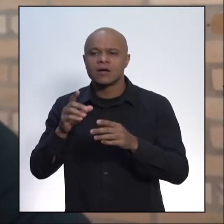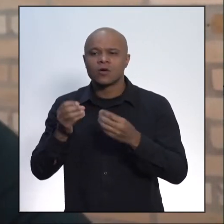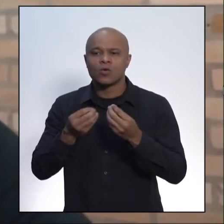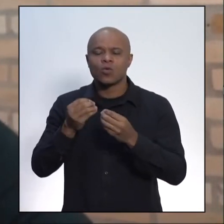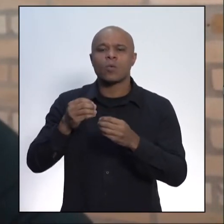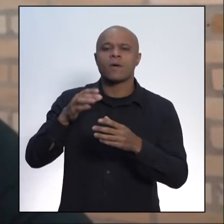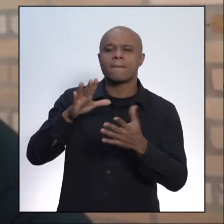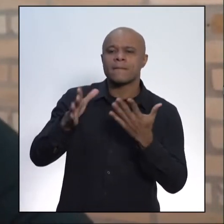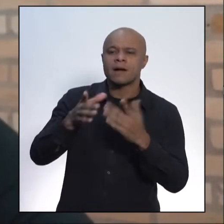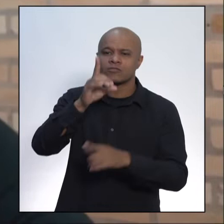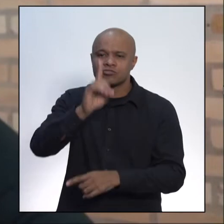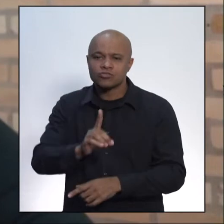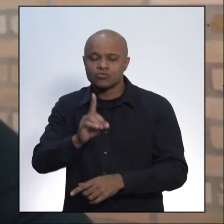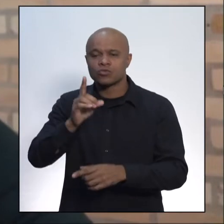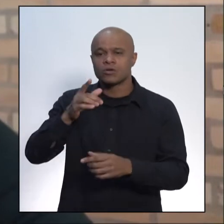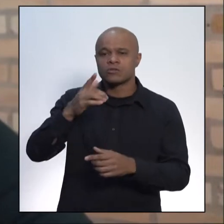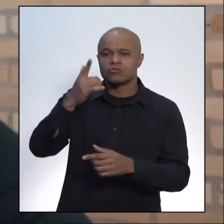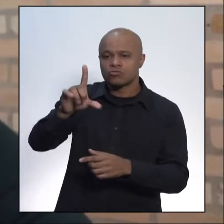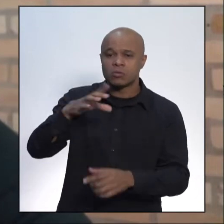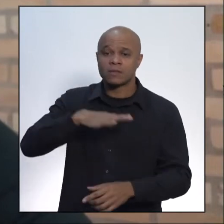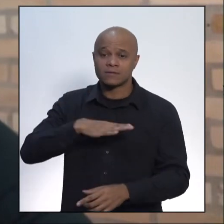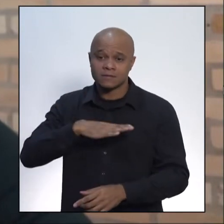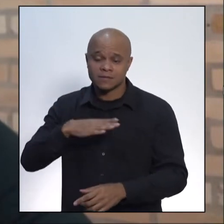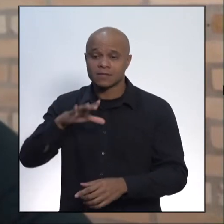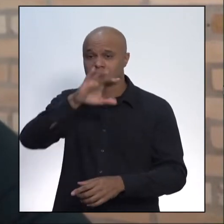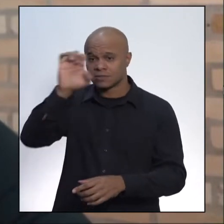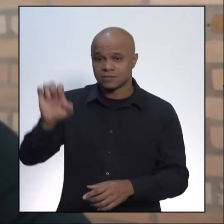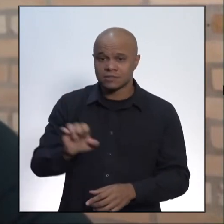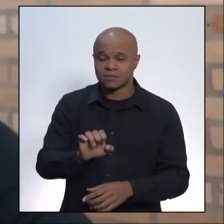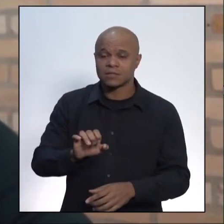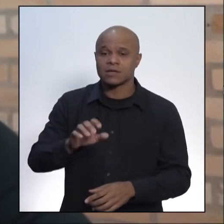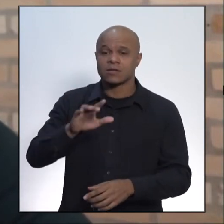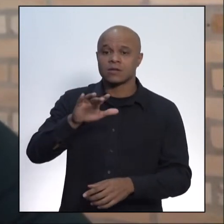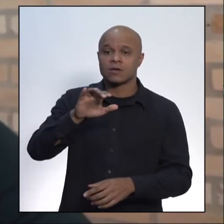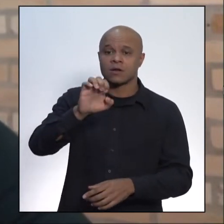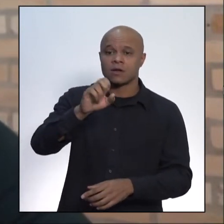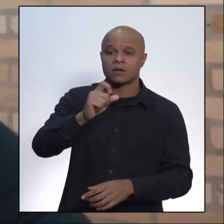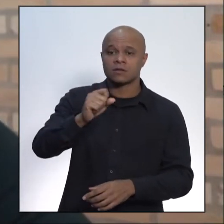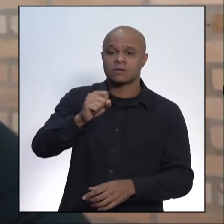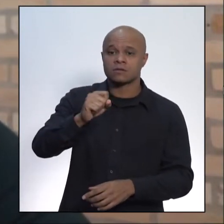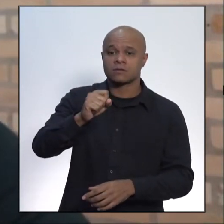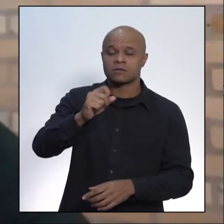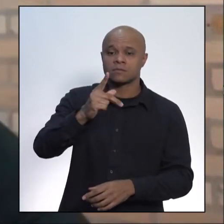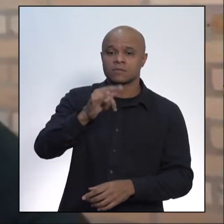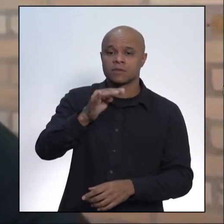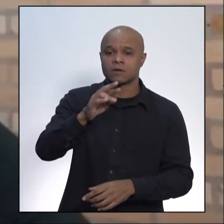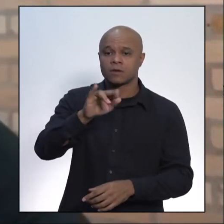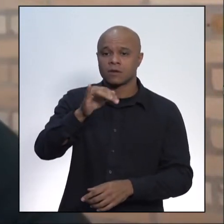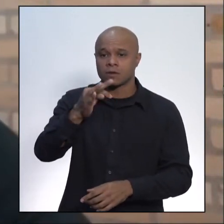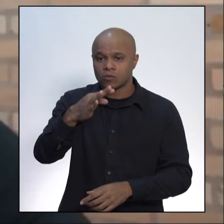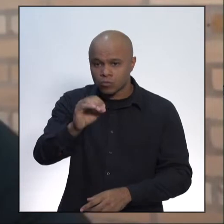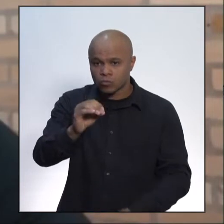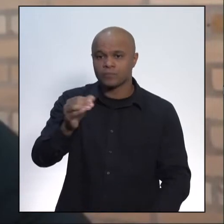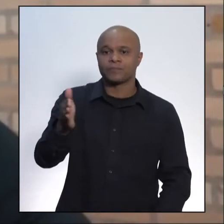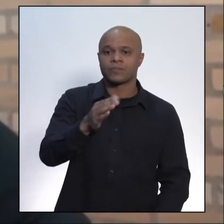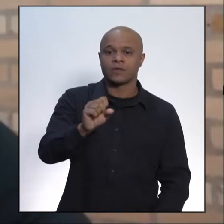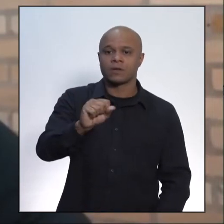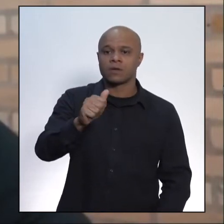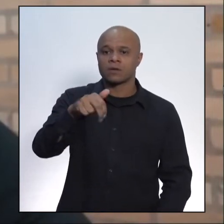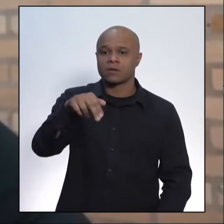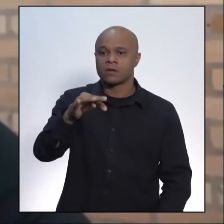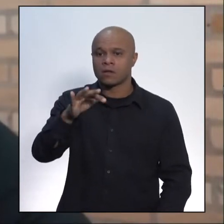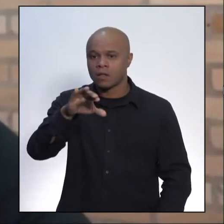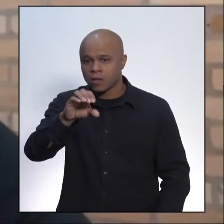Espírito Santo, e ela me disse que eles pediram como tarefa para os alunos que eles tirassem foto, né, os alunos que